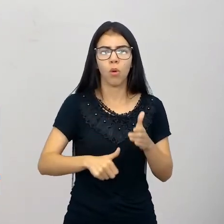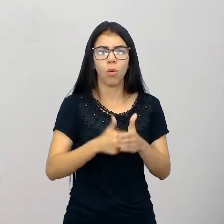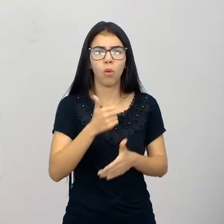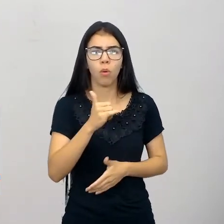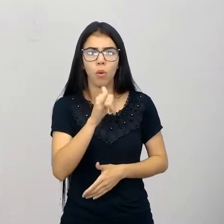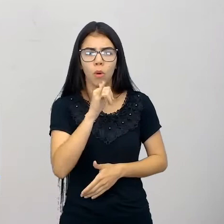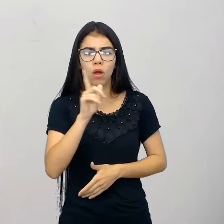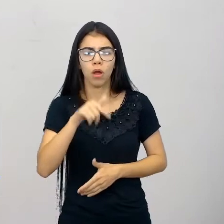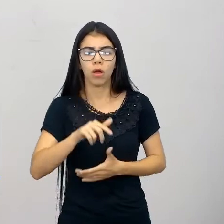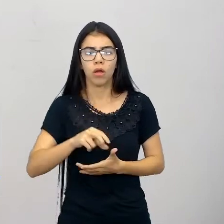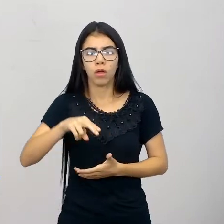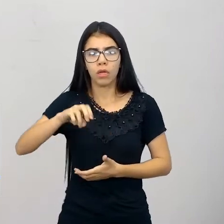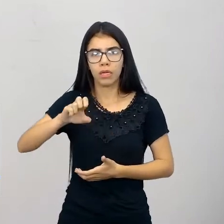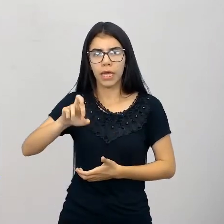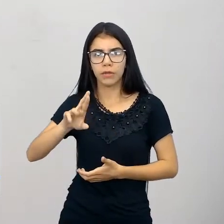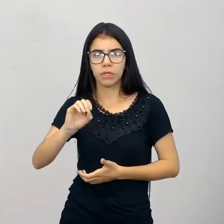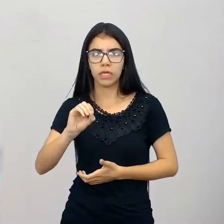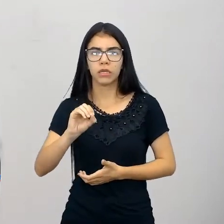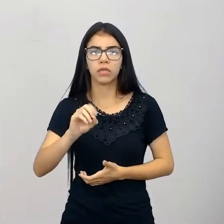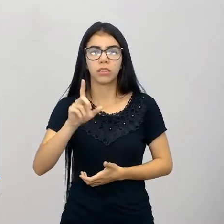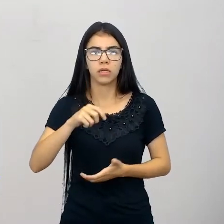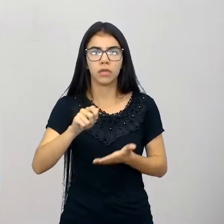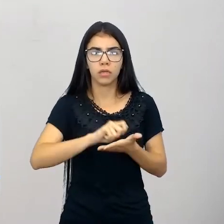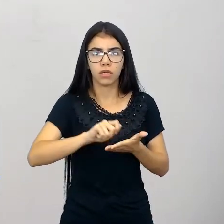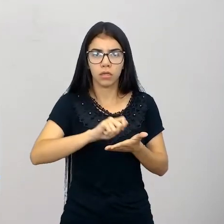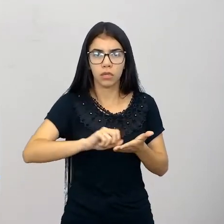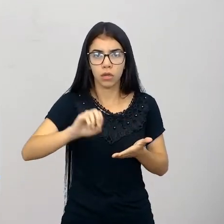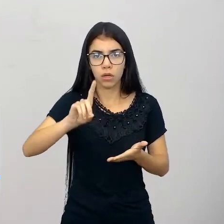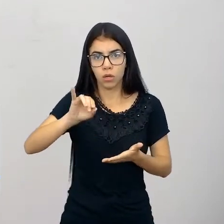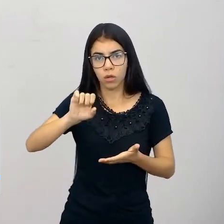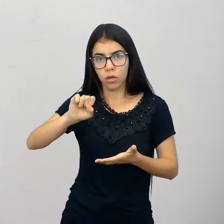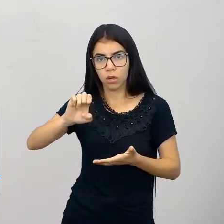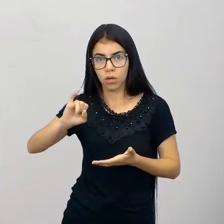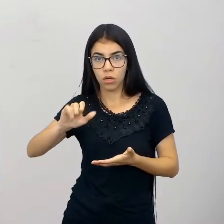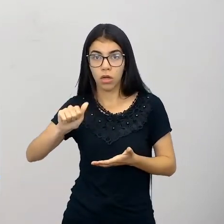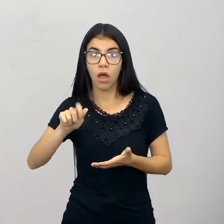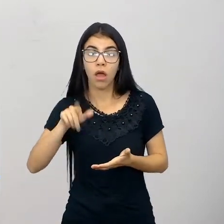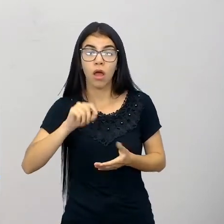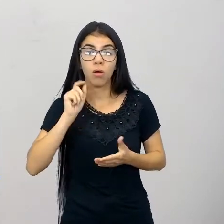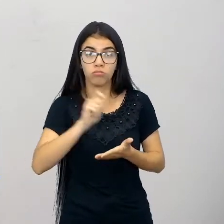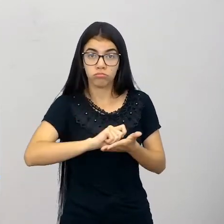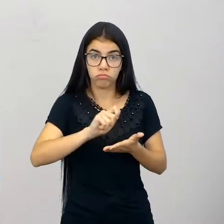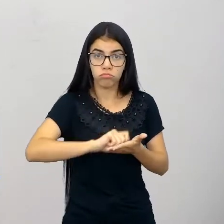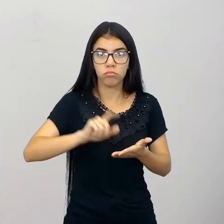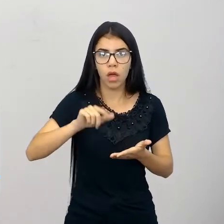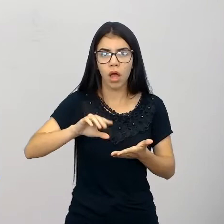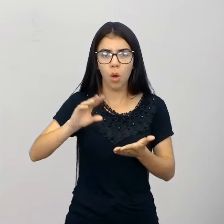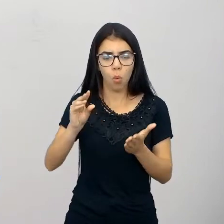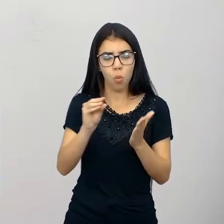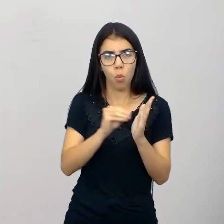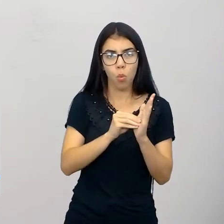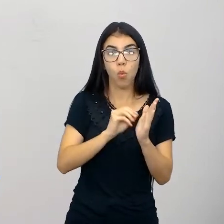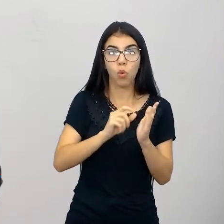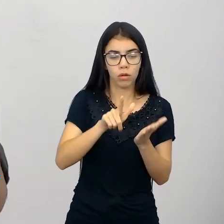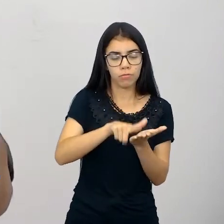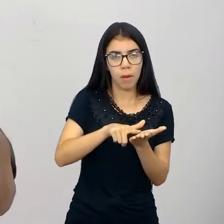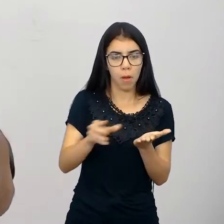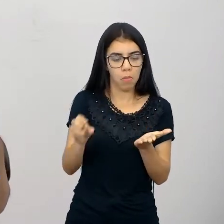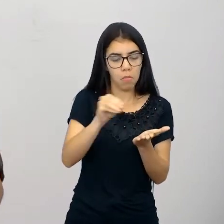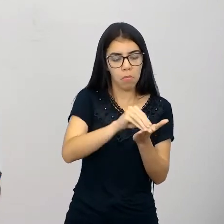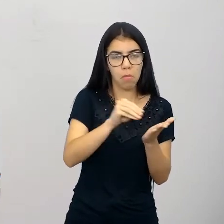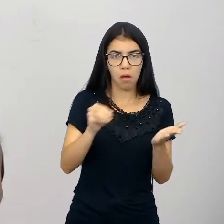você é Homero. Homero, ele descreveu a Odisseia. Mas a Odisseia ele não escreveu, ele apenas colocou no papel. Porque a